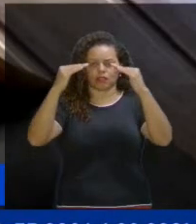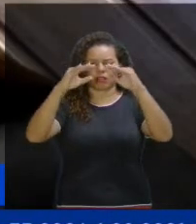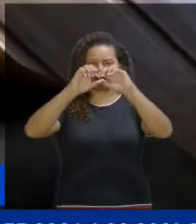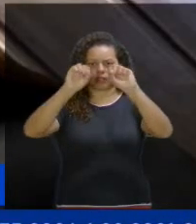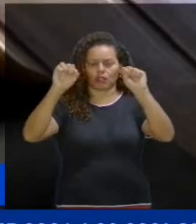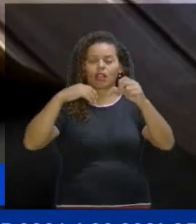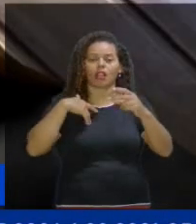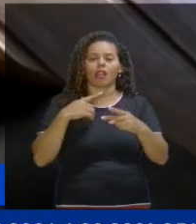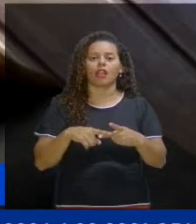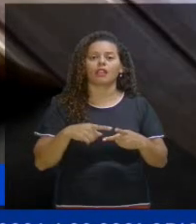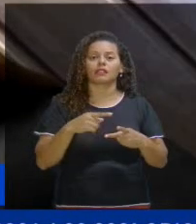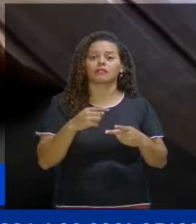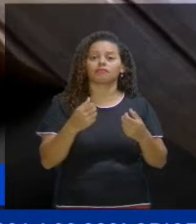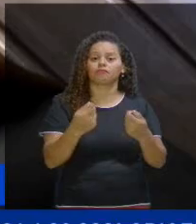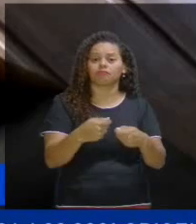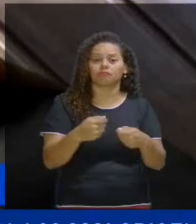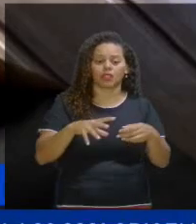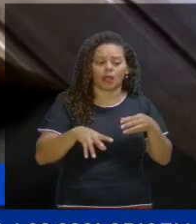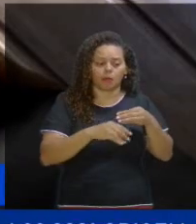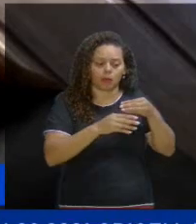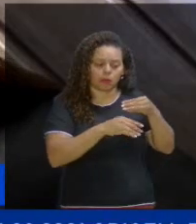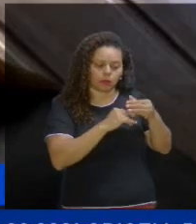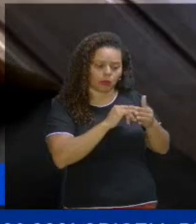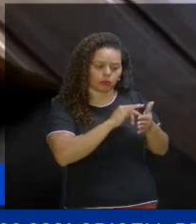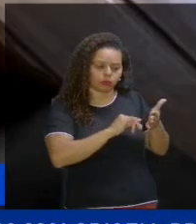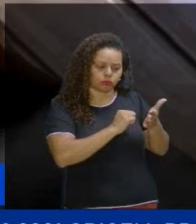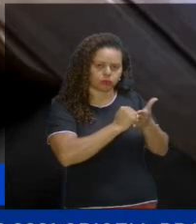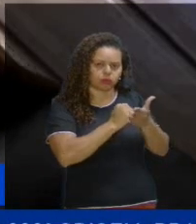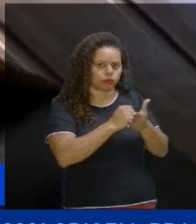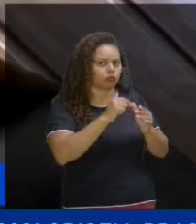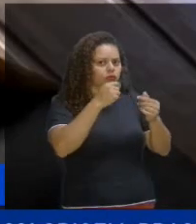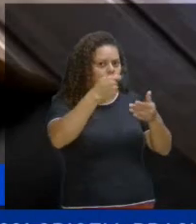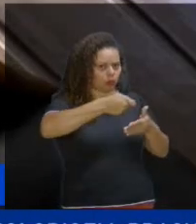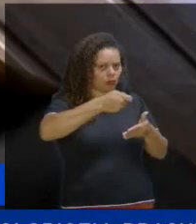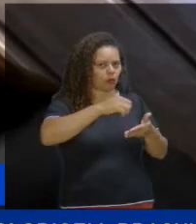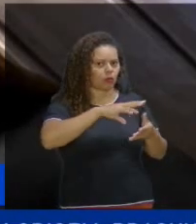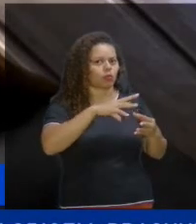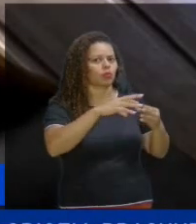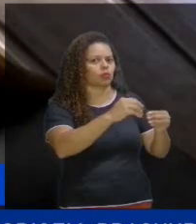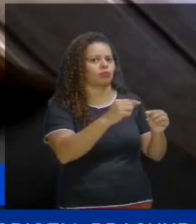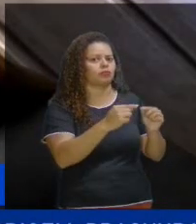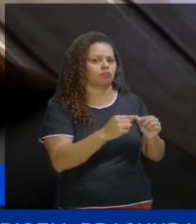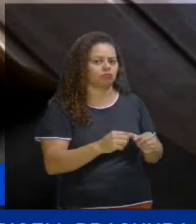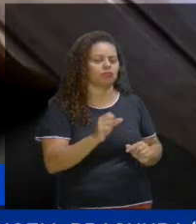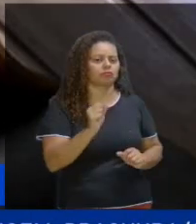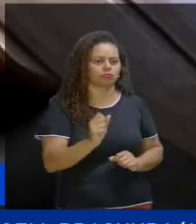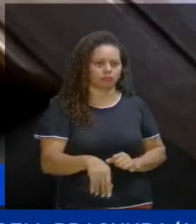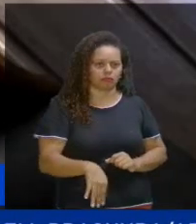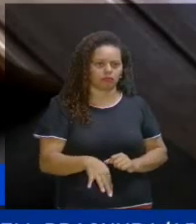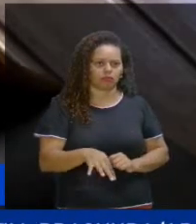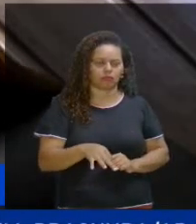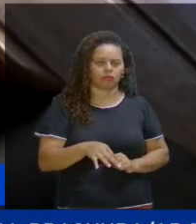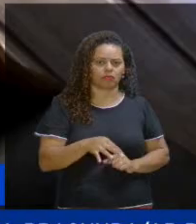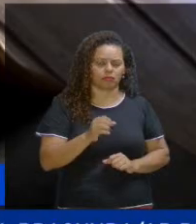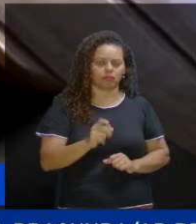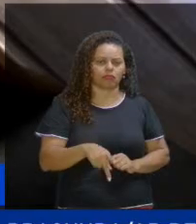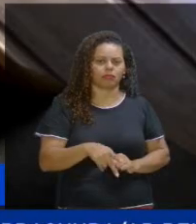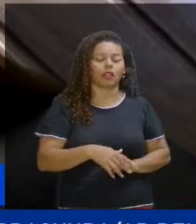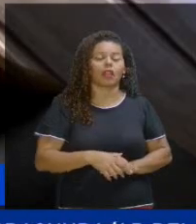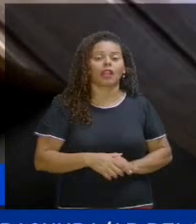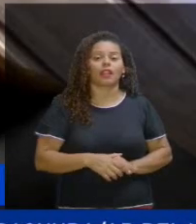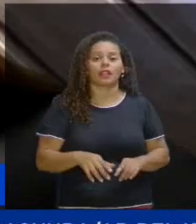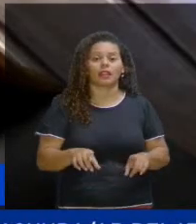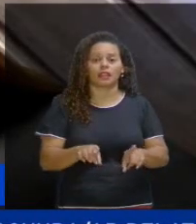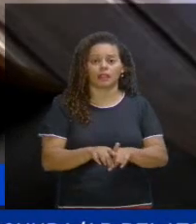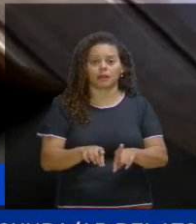23.607/2019, por meio da juntada do rol de documentos do artigo 53 da mesma norma. Acerca do suposto descumprimento